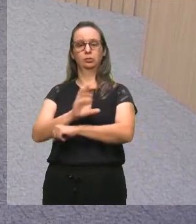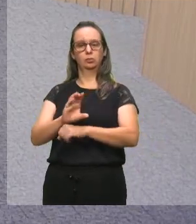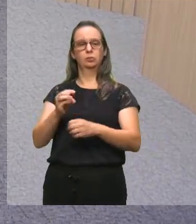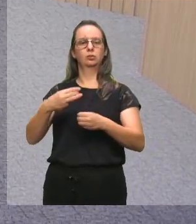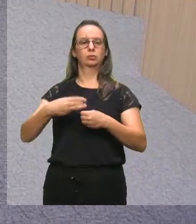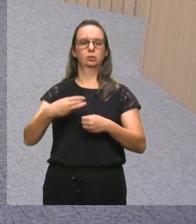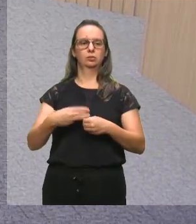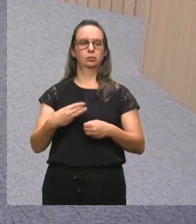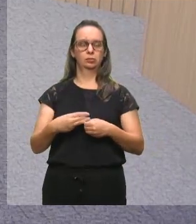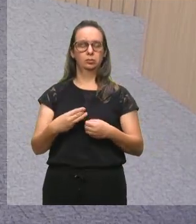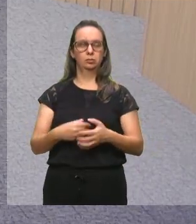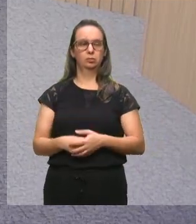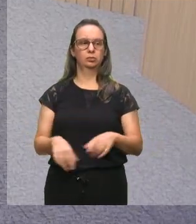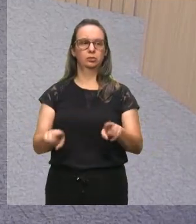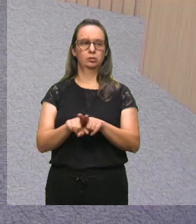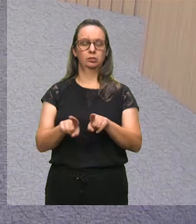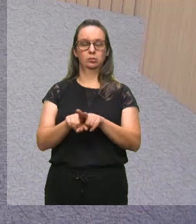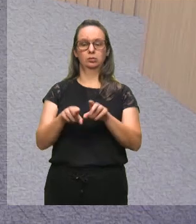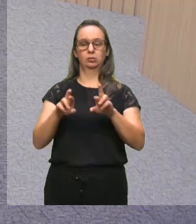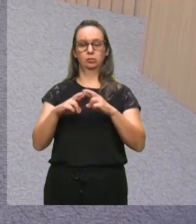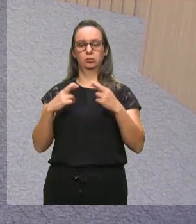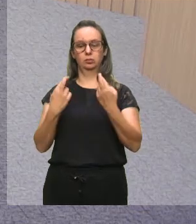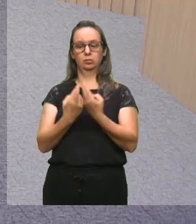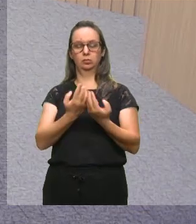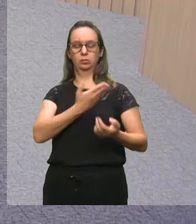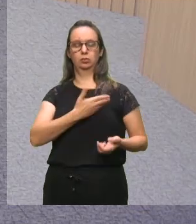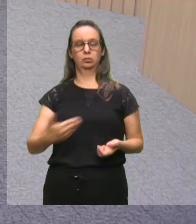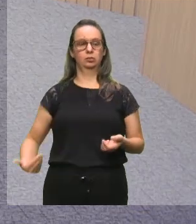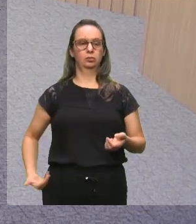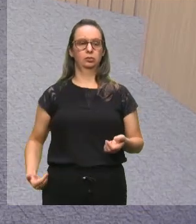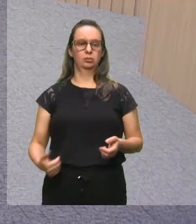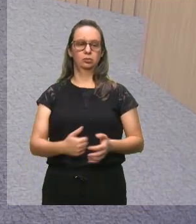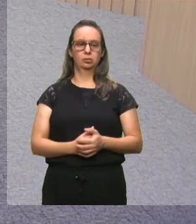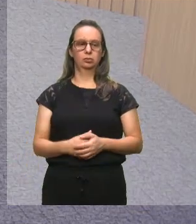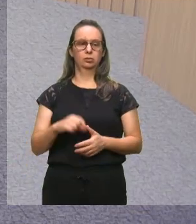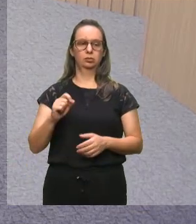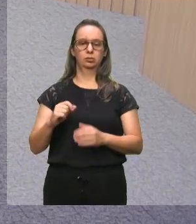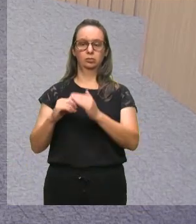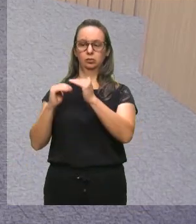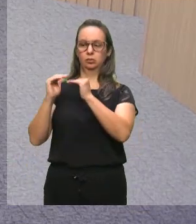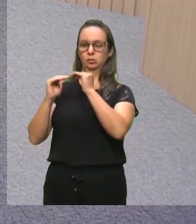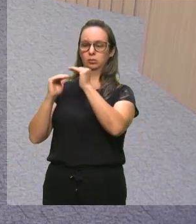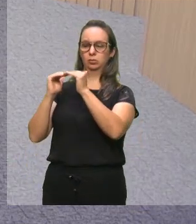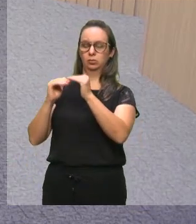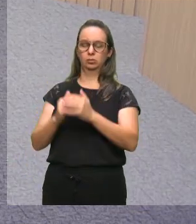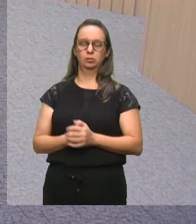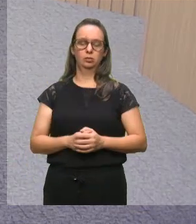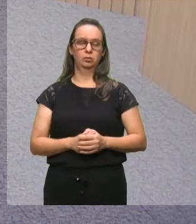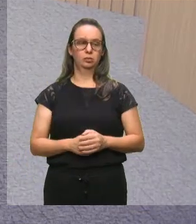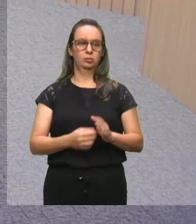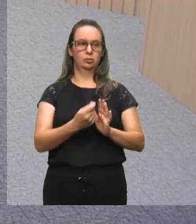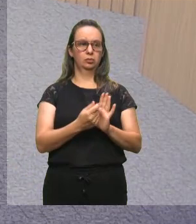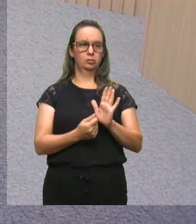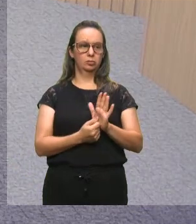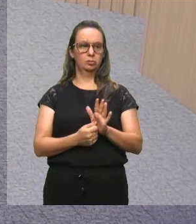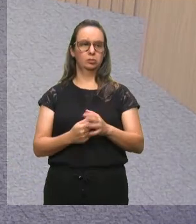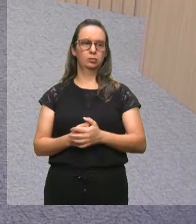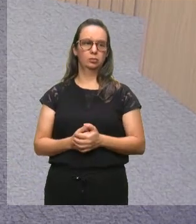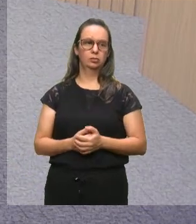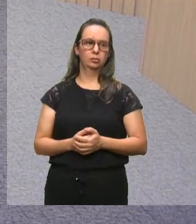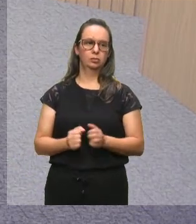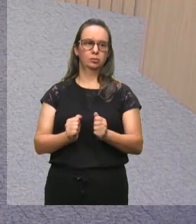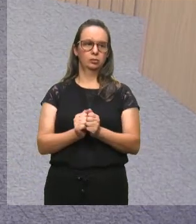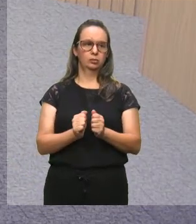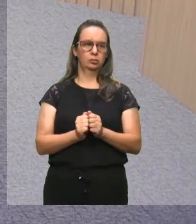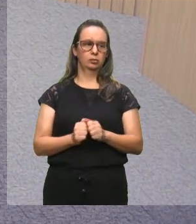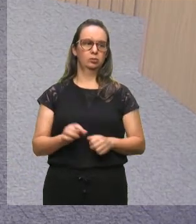porque, assim como a audiência pública tem por finalidade construir esse orçamento participativo que o português estava falando, apesar de ser